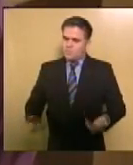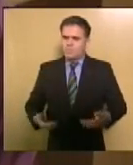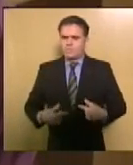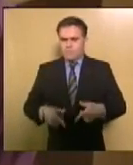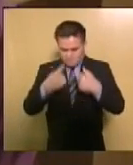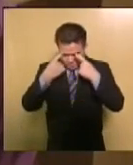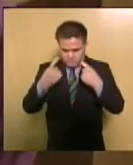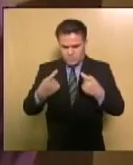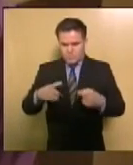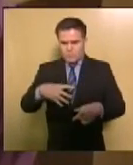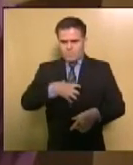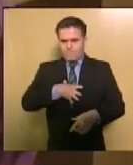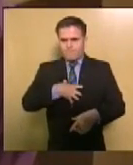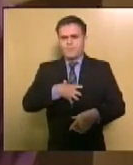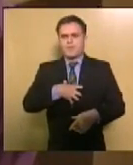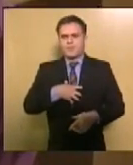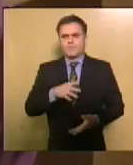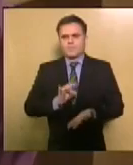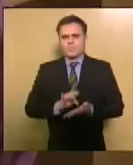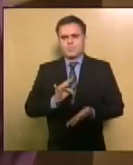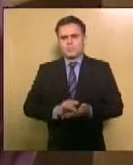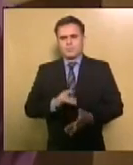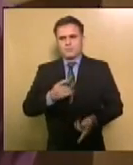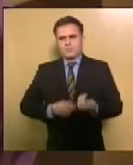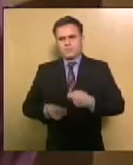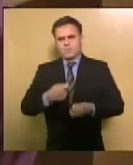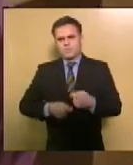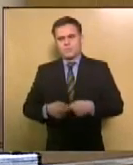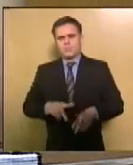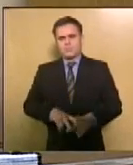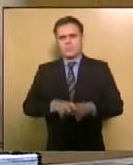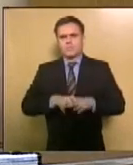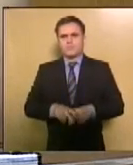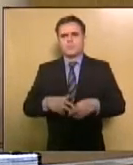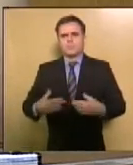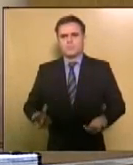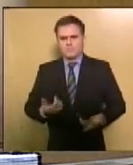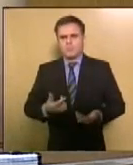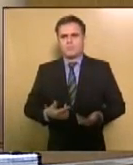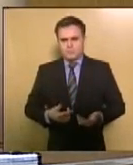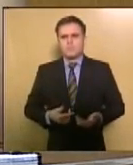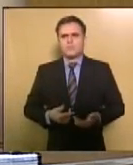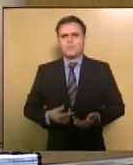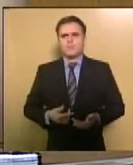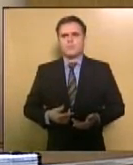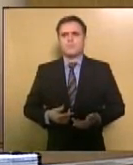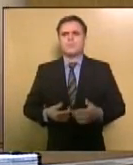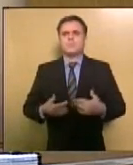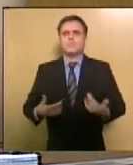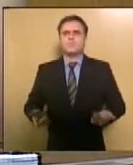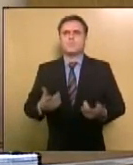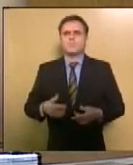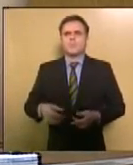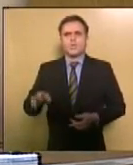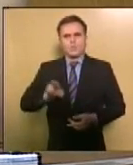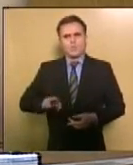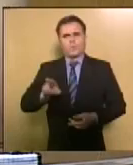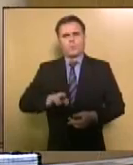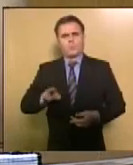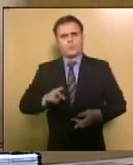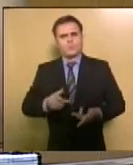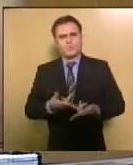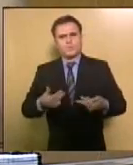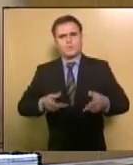violência tem um impacto enorme econômico né Acho que essa do ponto de vista pragmático eh esse é no